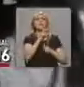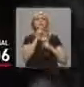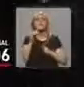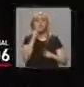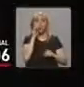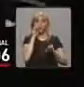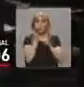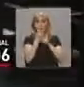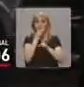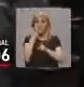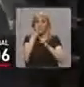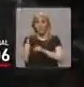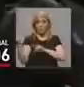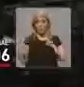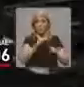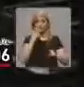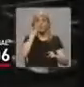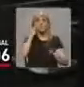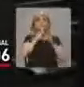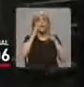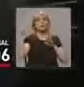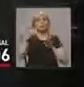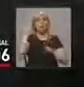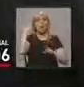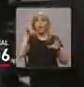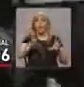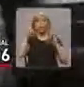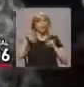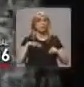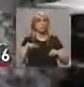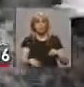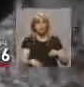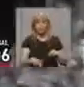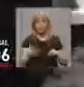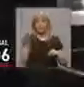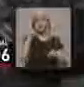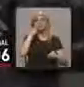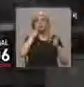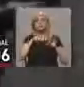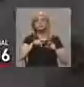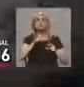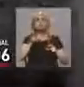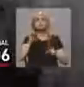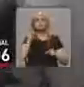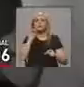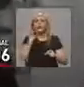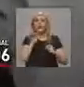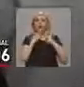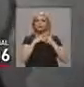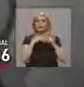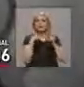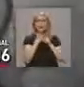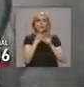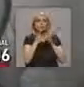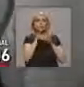a maior parte das pessoas não estavam a retornar. Nunca tinham estado cá em Portugal, não tinham qualquer estrutura à espera delas,